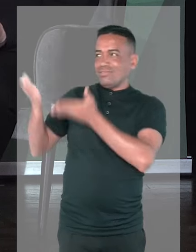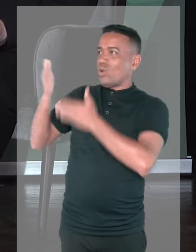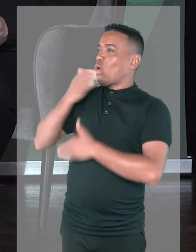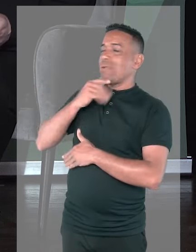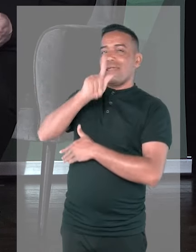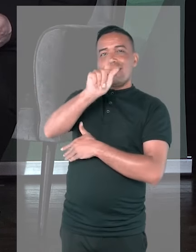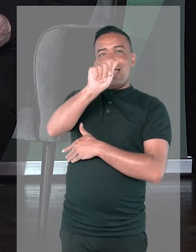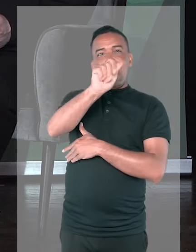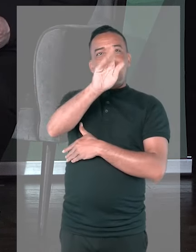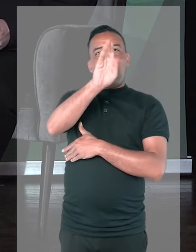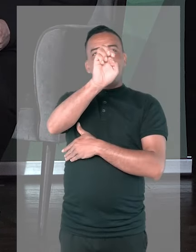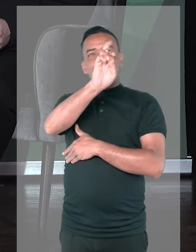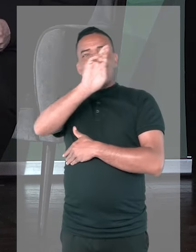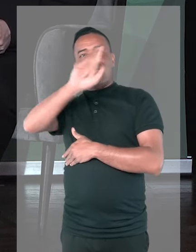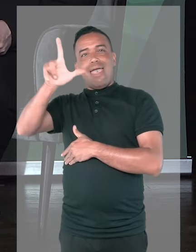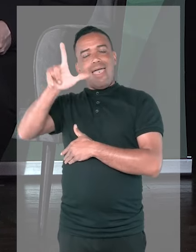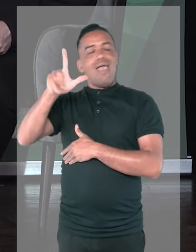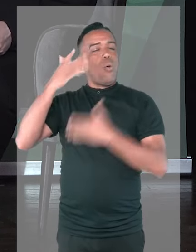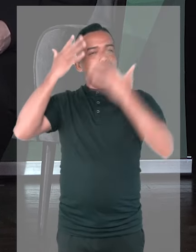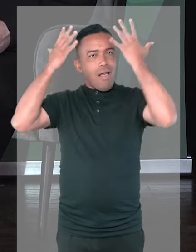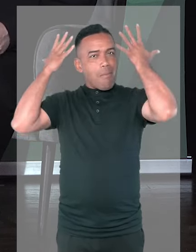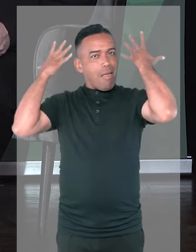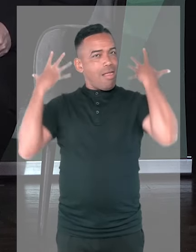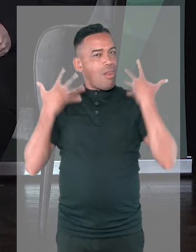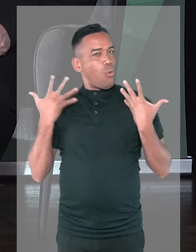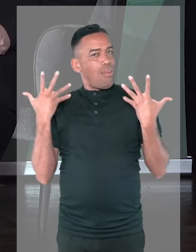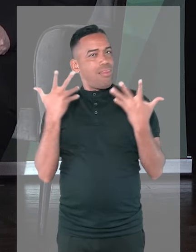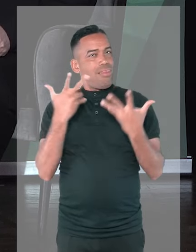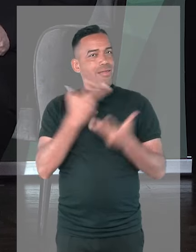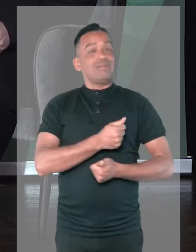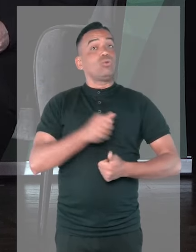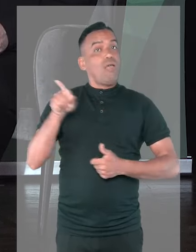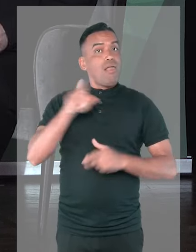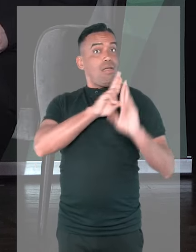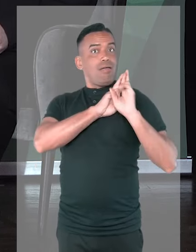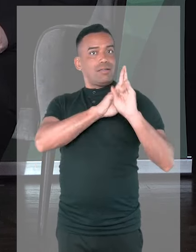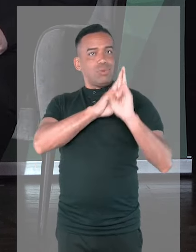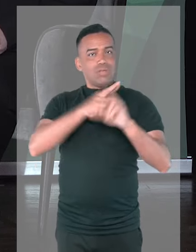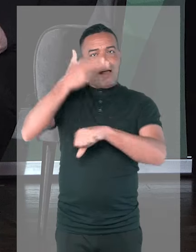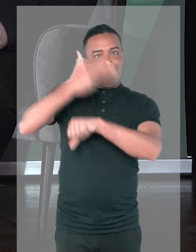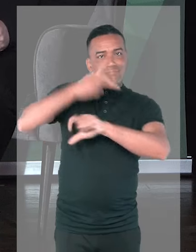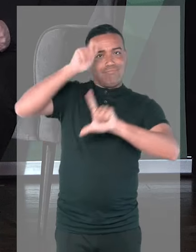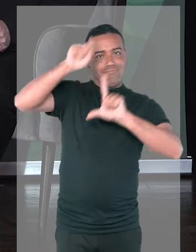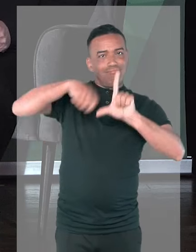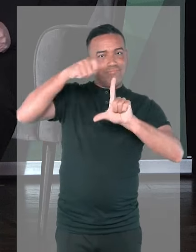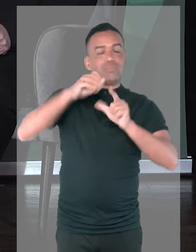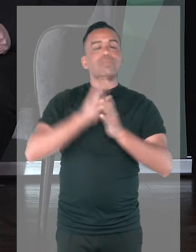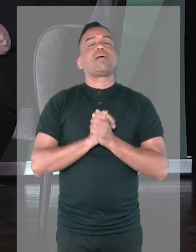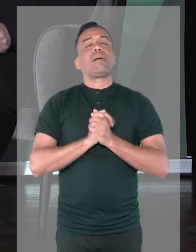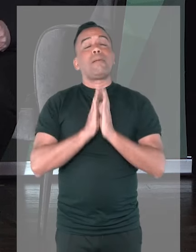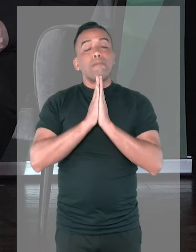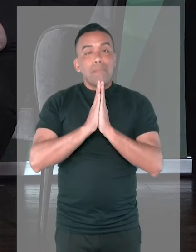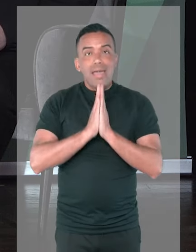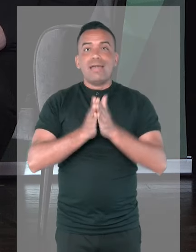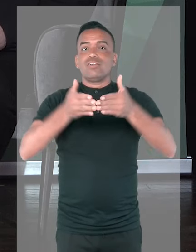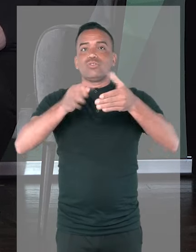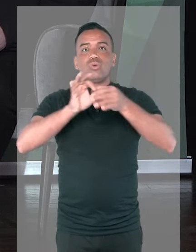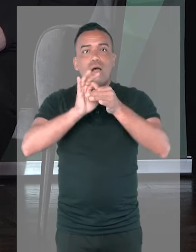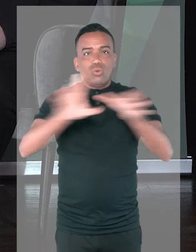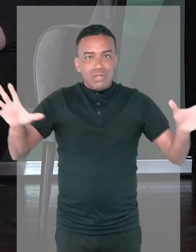moço lindo, com aquele cabelo maravilhoso que está ali, é o responsável. Peço desde já autorização de imagem